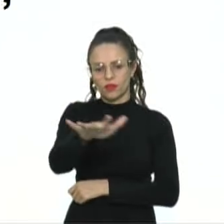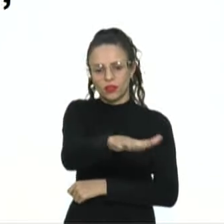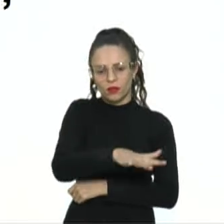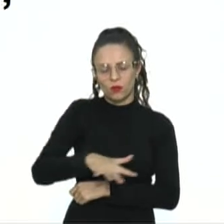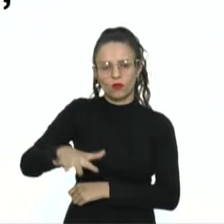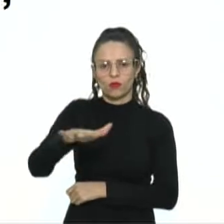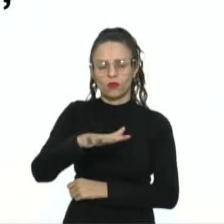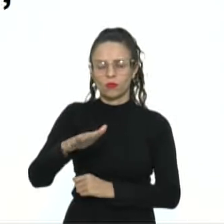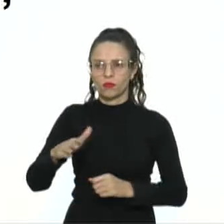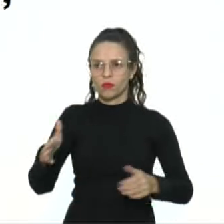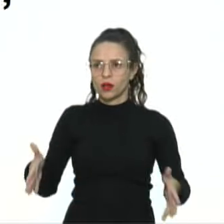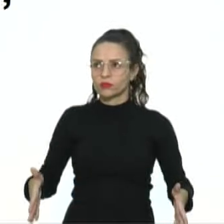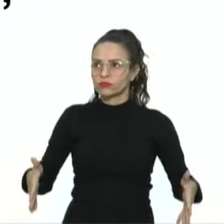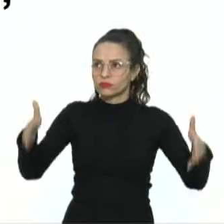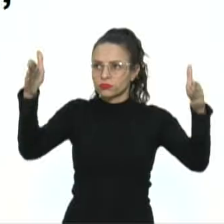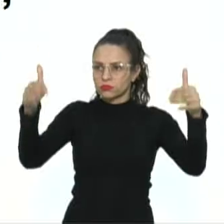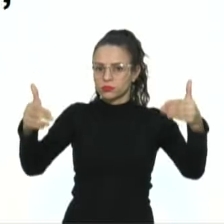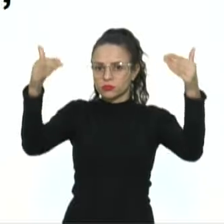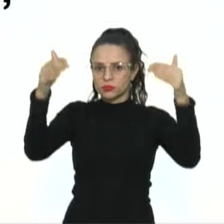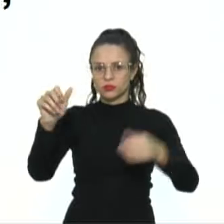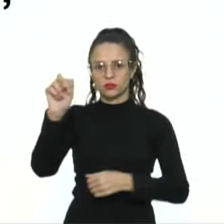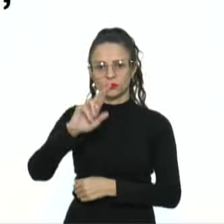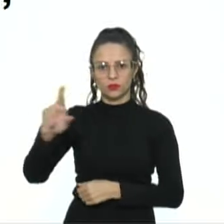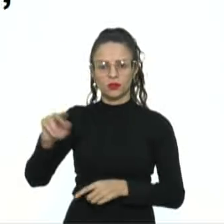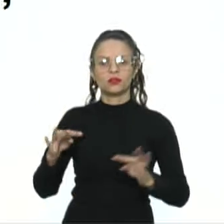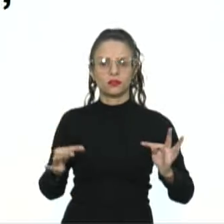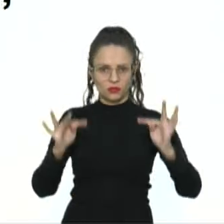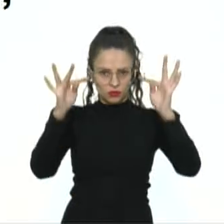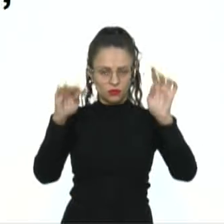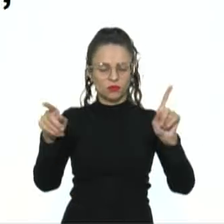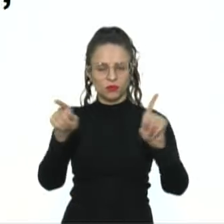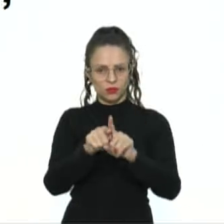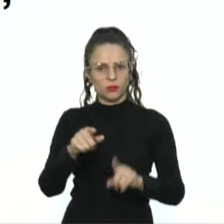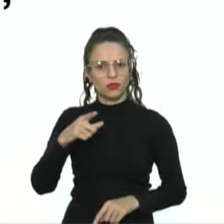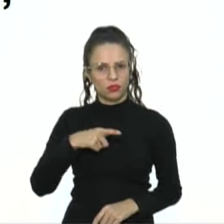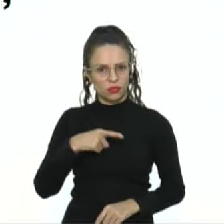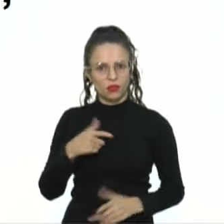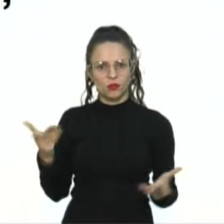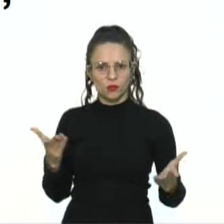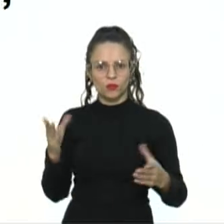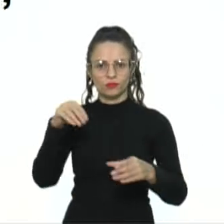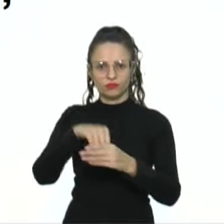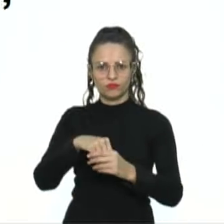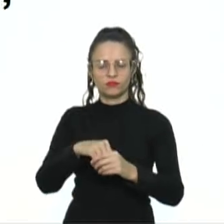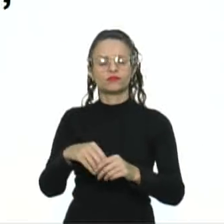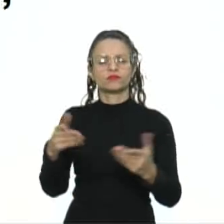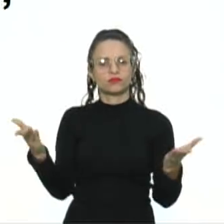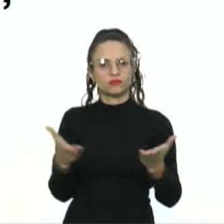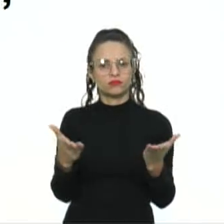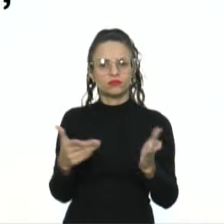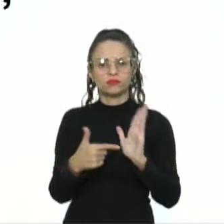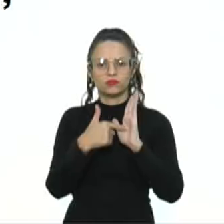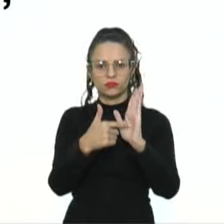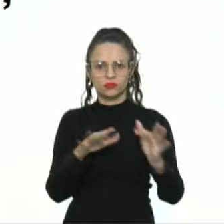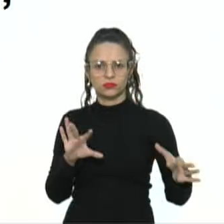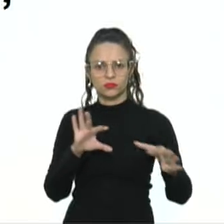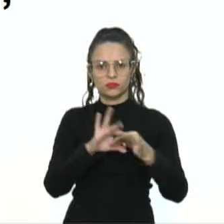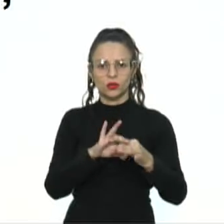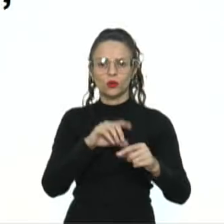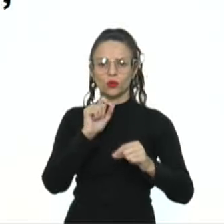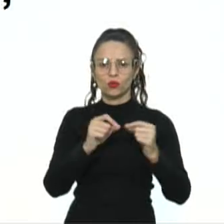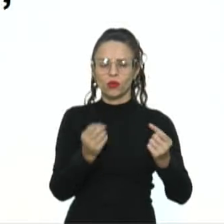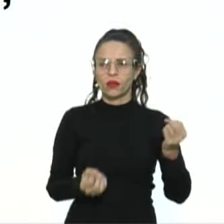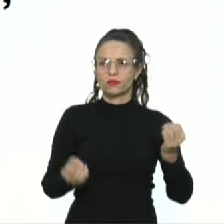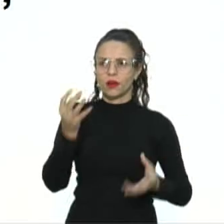né? Então, a tecnologia também está presente nos espetáculos circenses modernos, unindo as apresentações artísticas dos